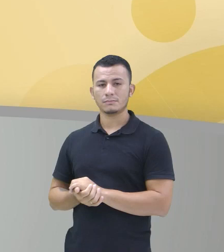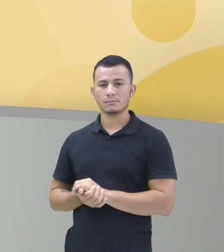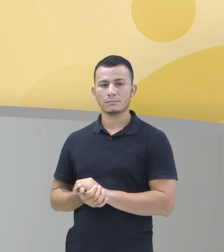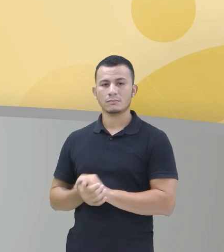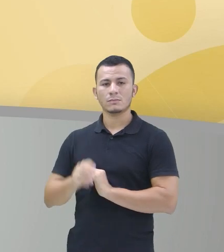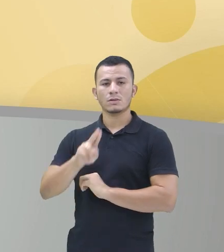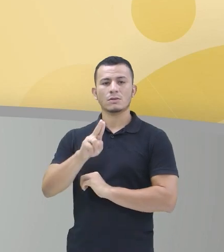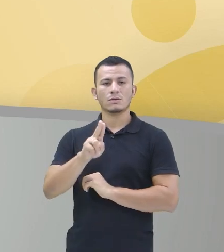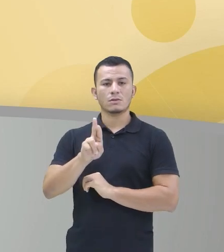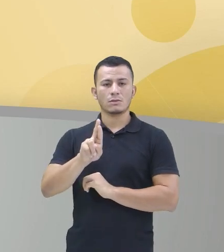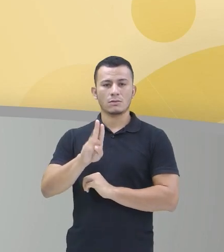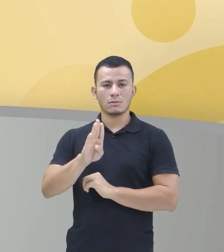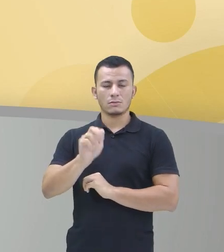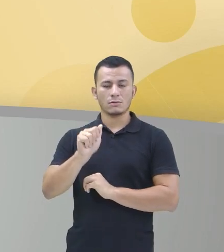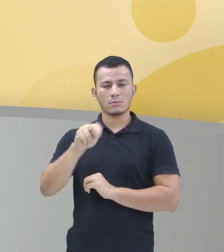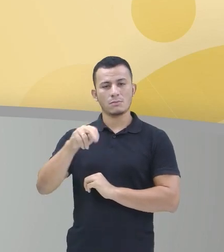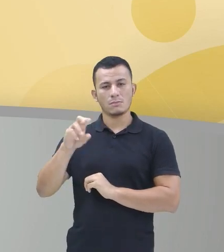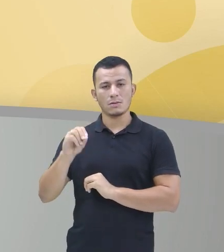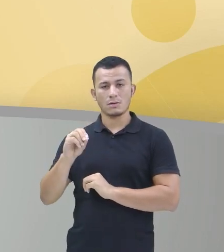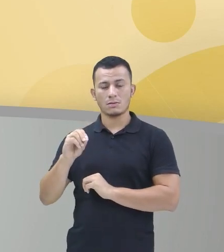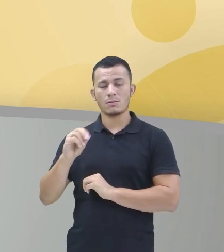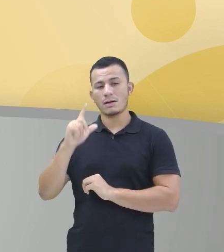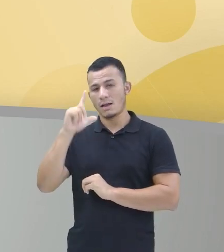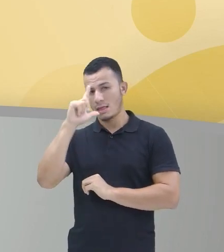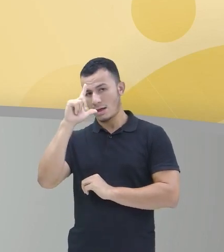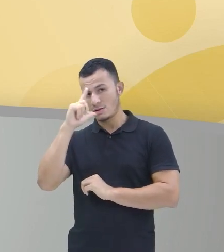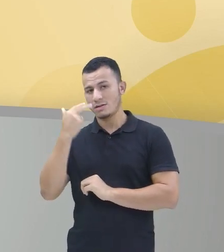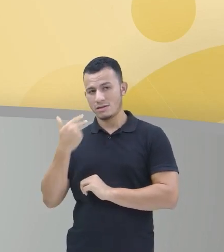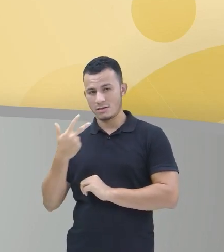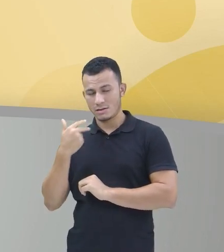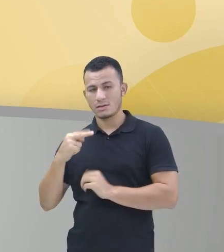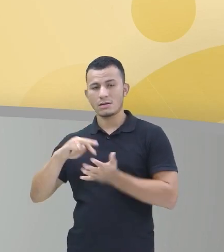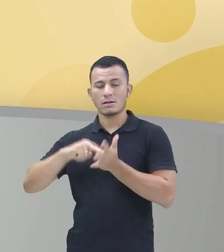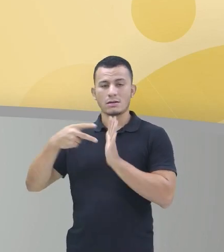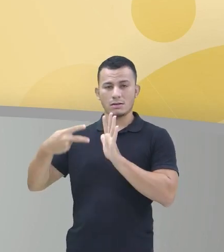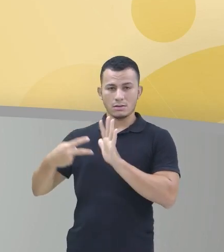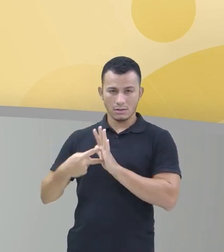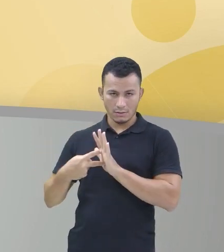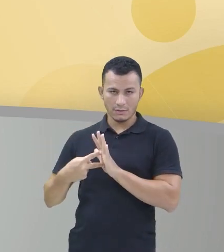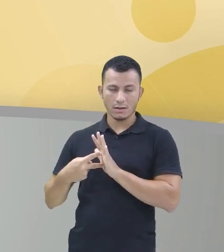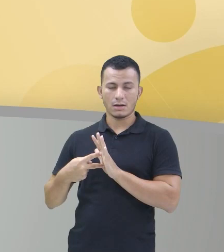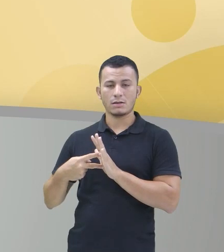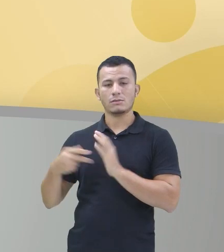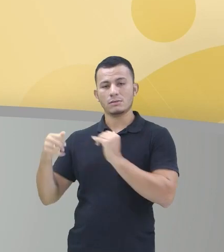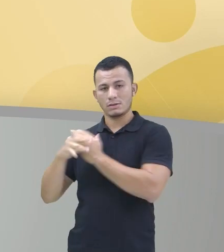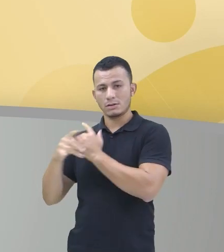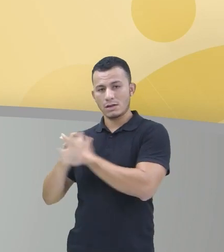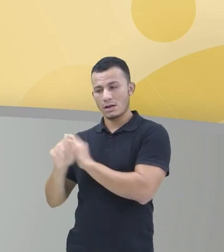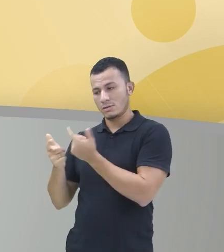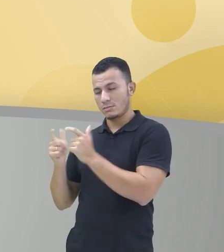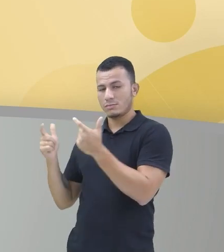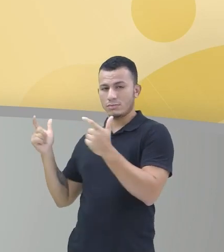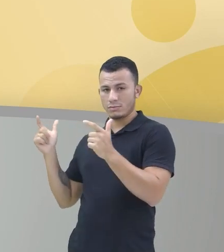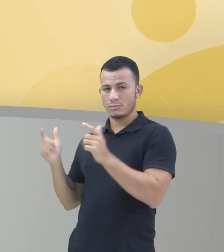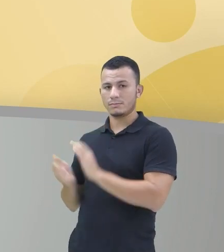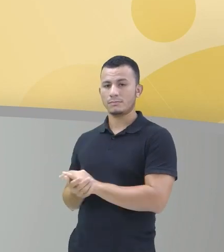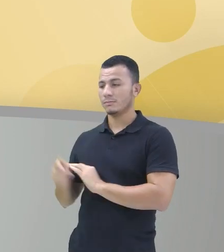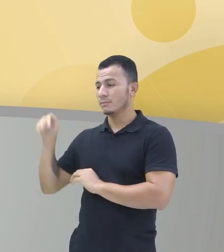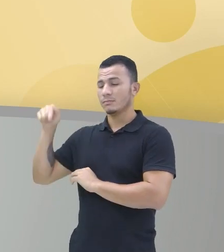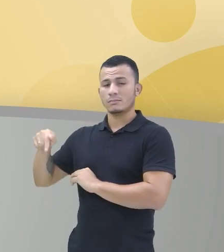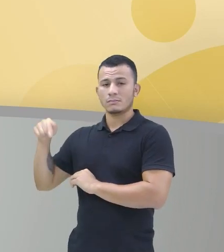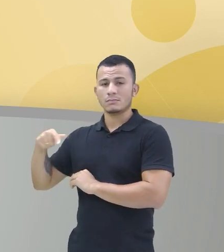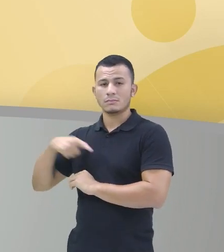A palavra urbano deriva do latim urbis, que significa cidade grande. A zona